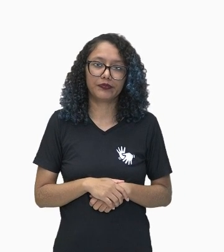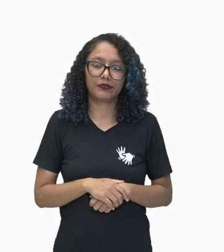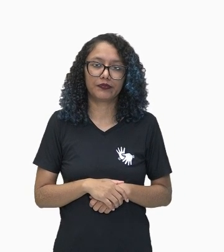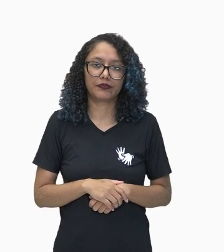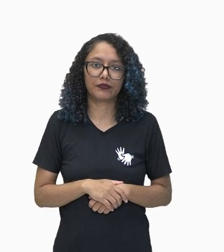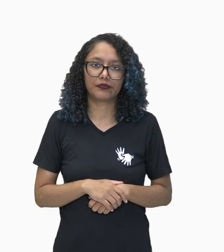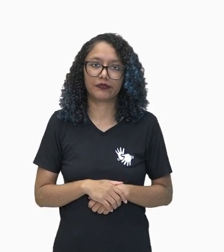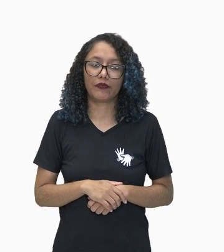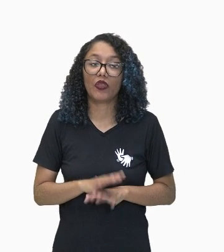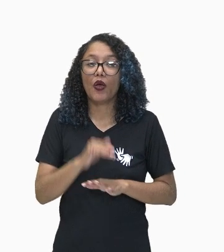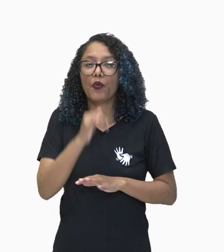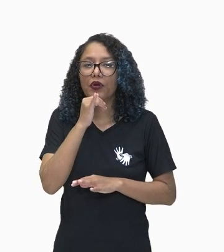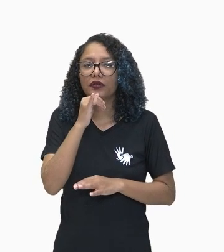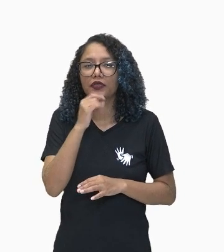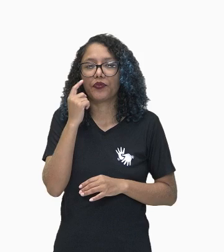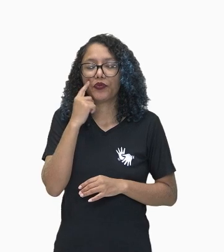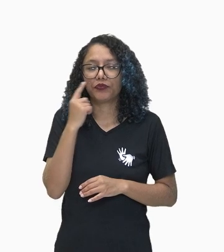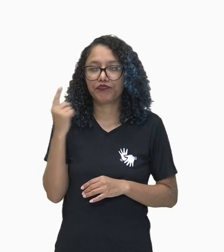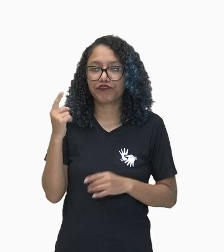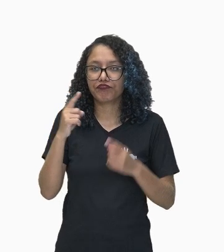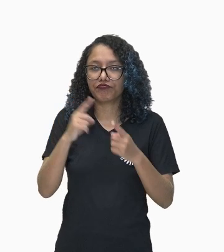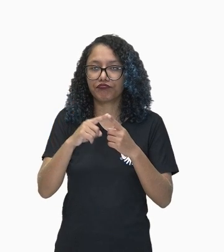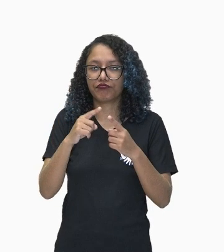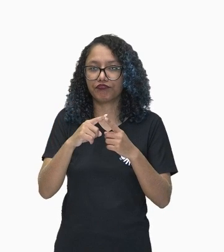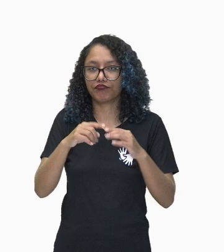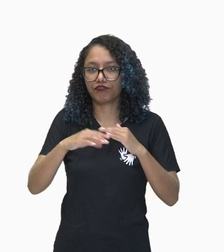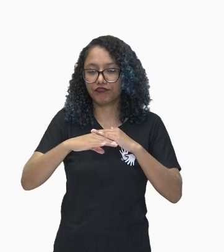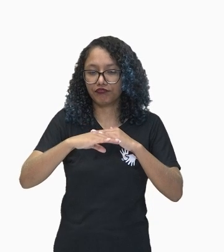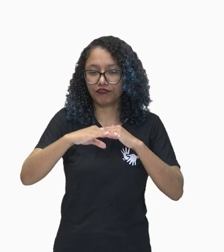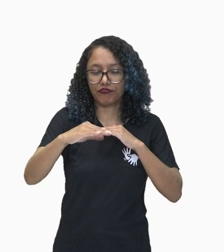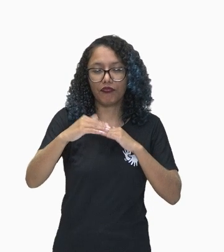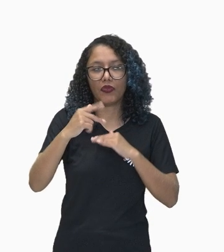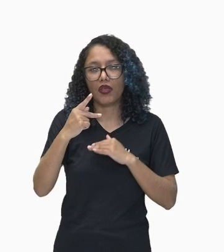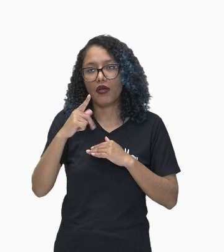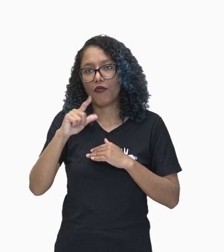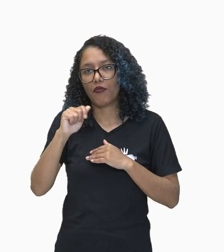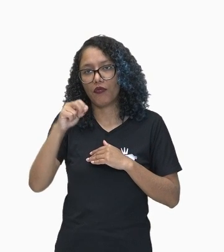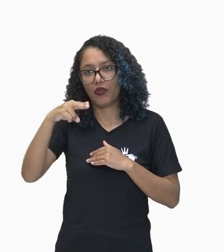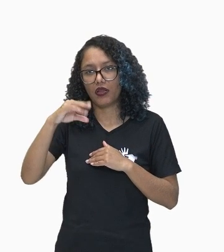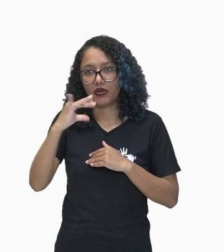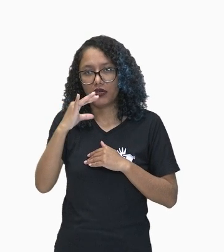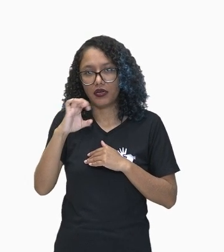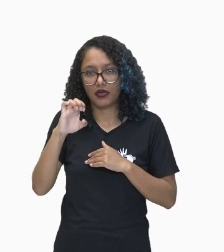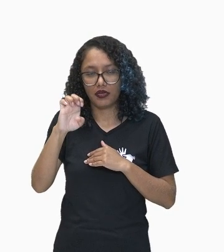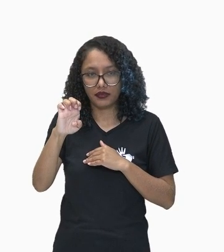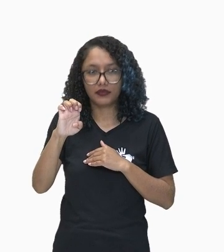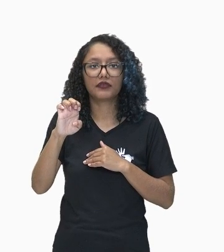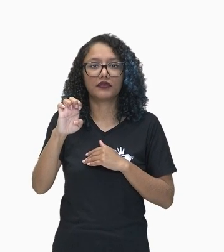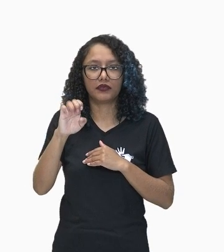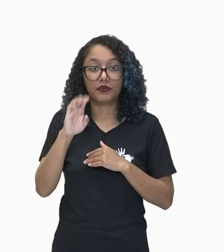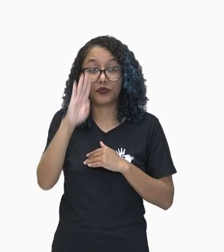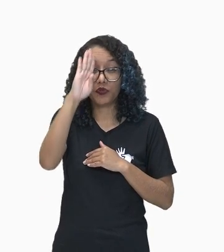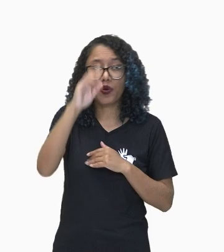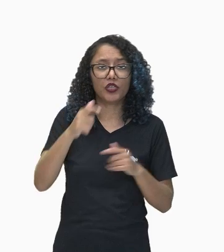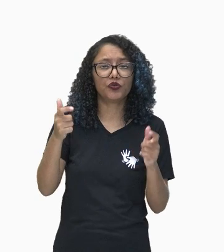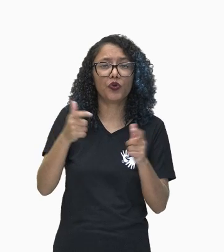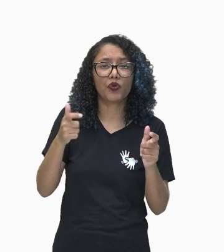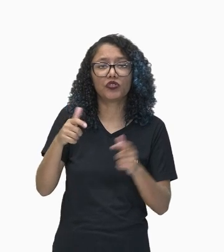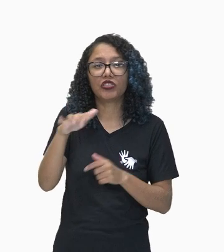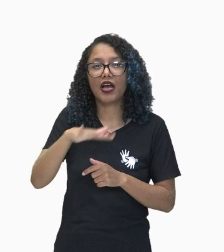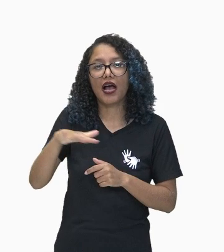nós teremos aí as áreas de planície, né, que vão ser encontradas principalmente nas